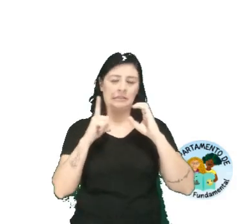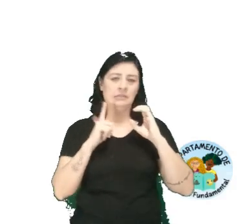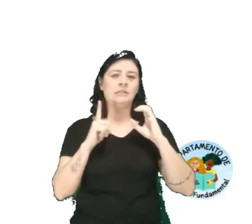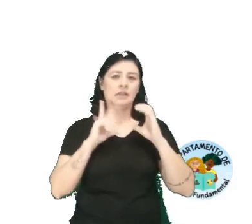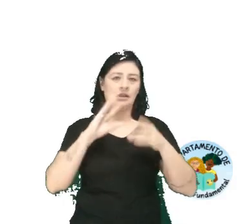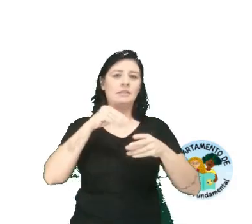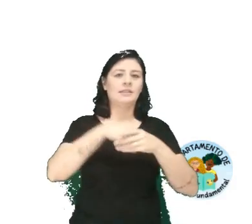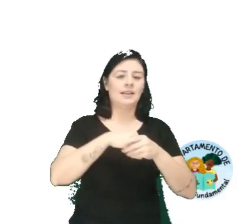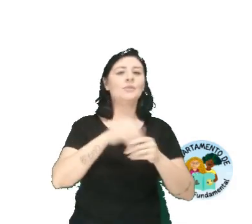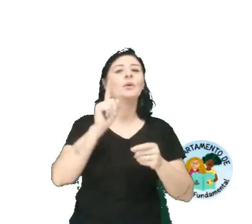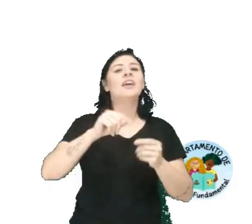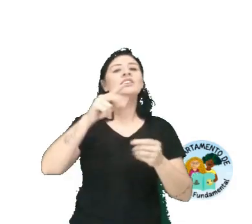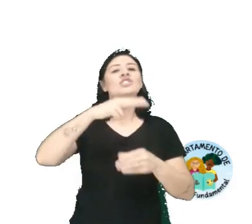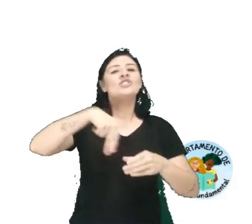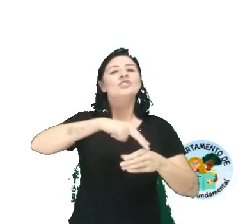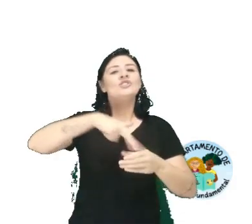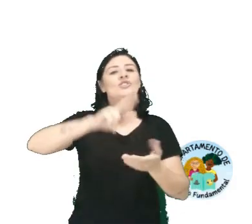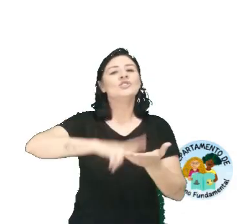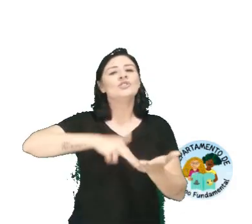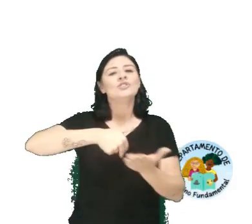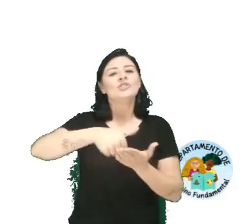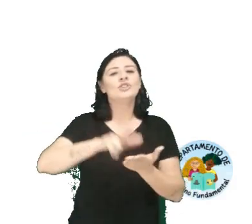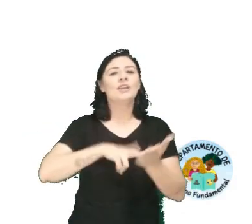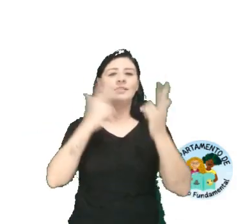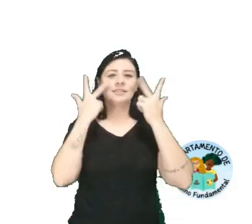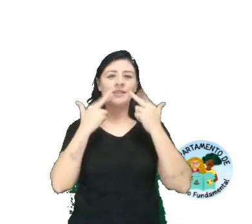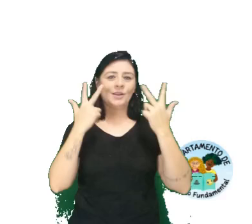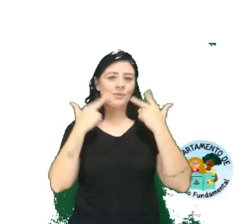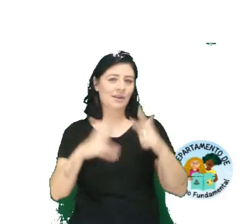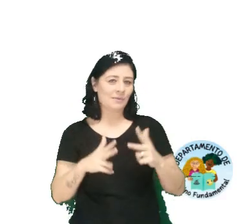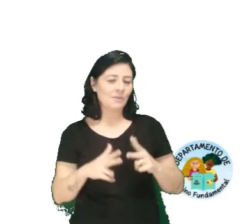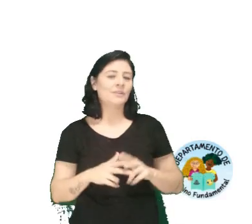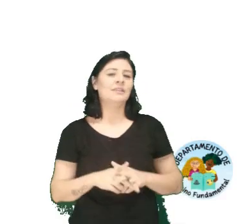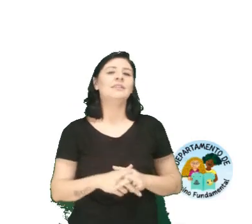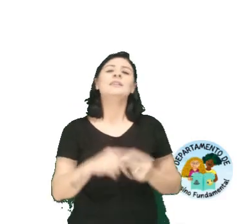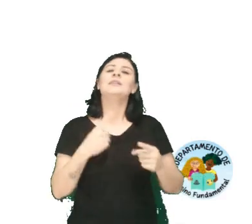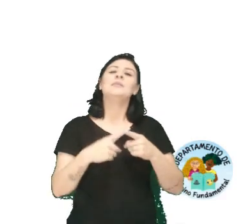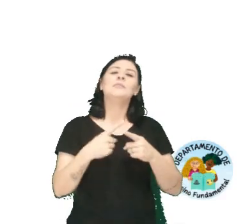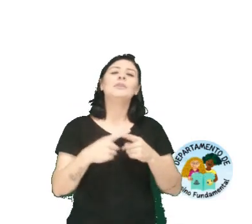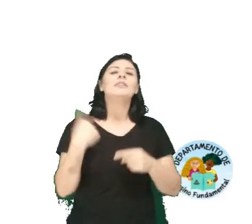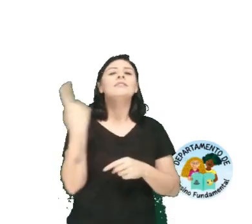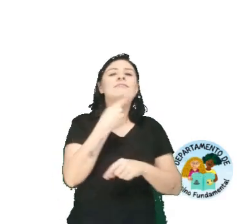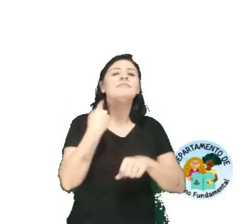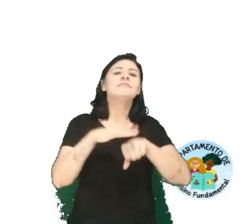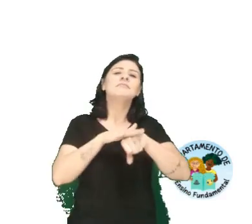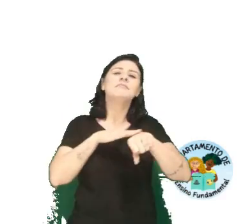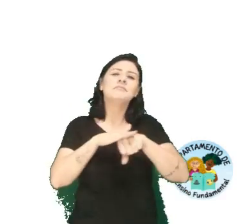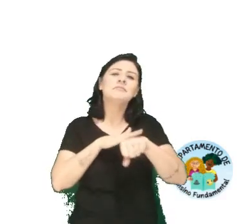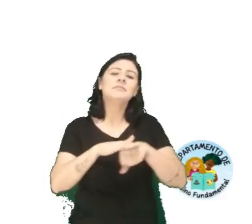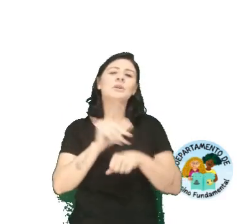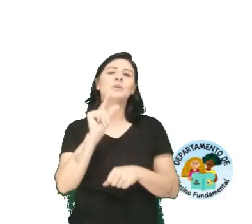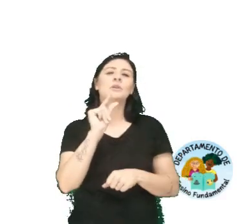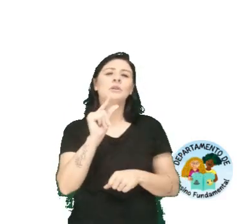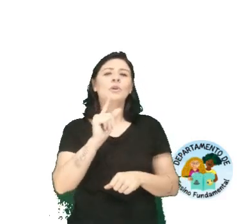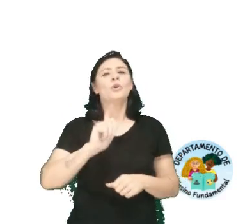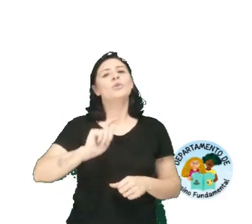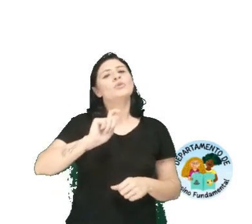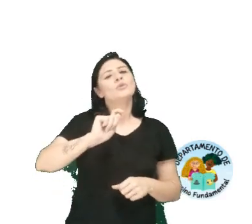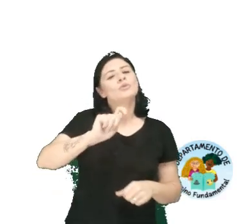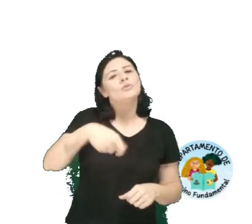chama Tintas Naturais, porque quando nós conversamos um pouco sobre